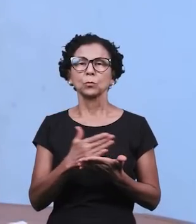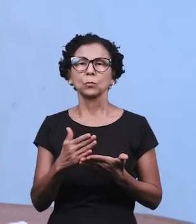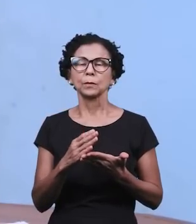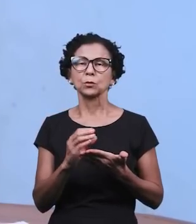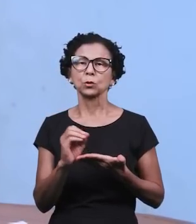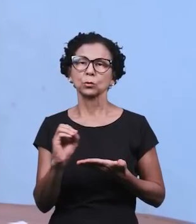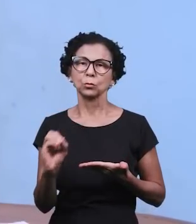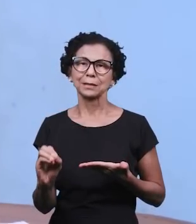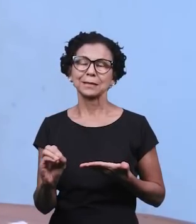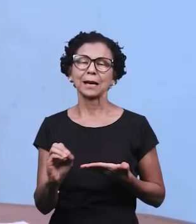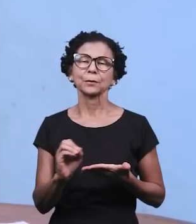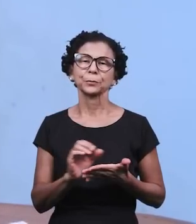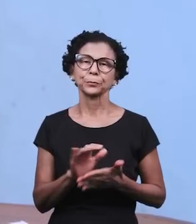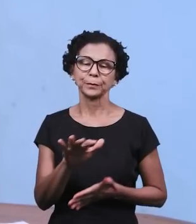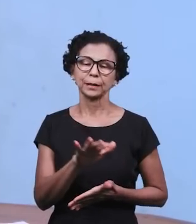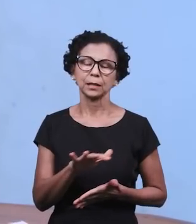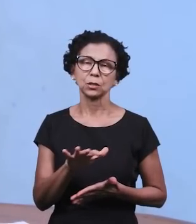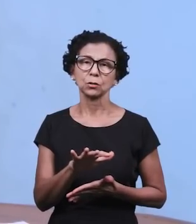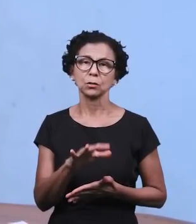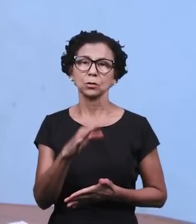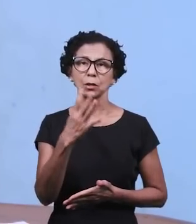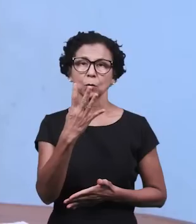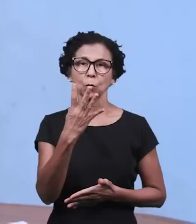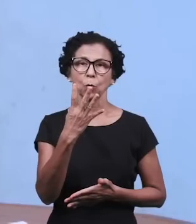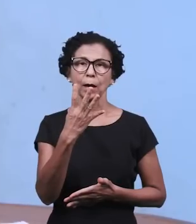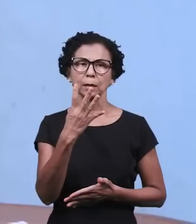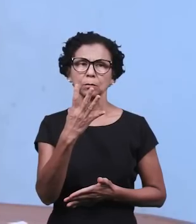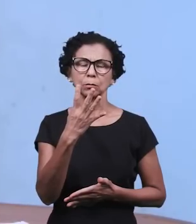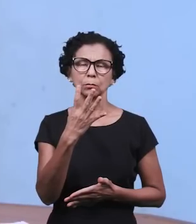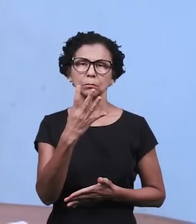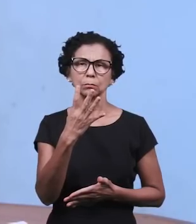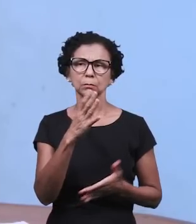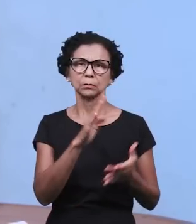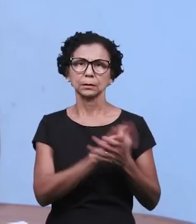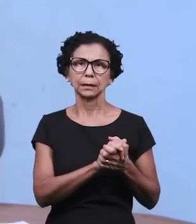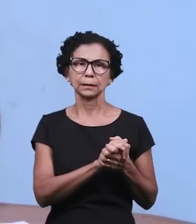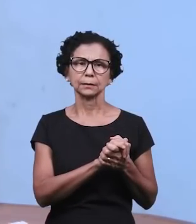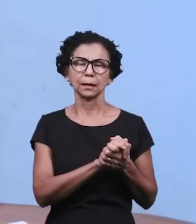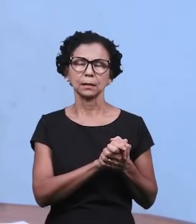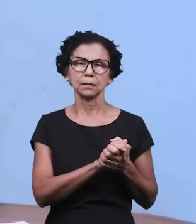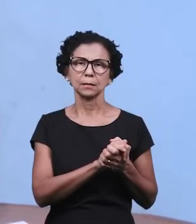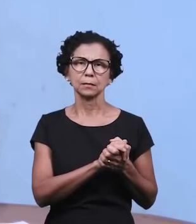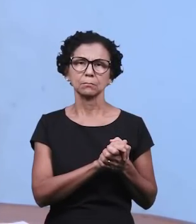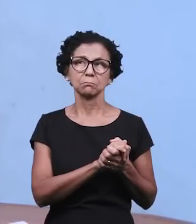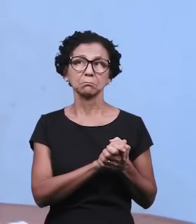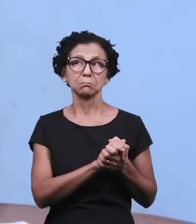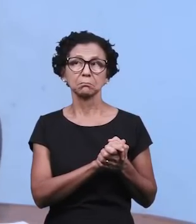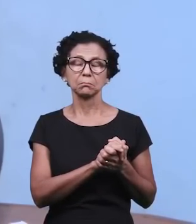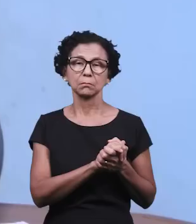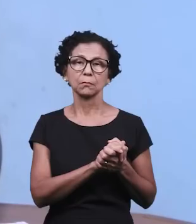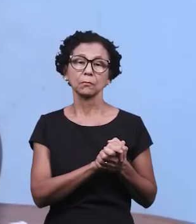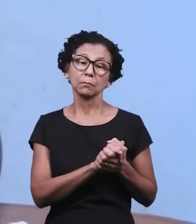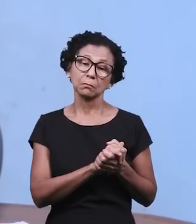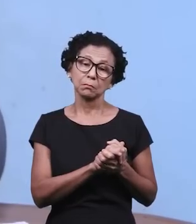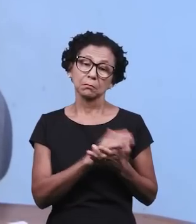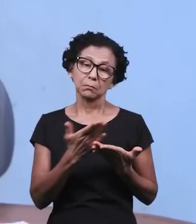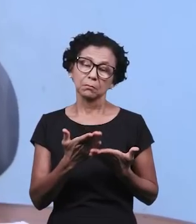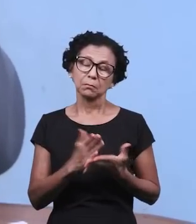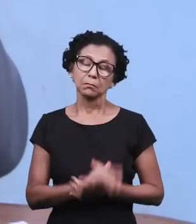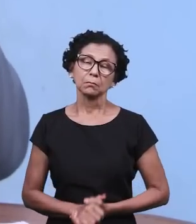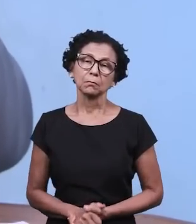Mas tem a segunda hipótese, que faz sentido, que ele não era o primogênito. Possivelmente,